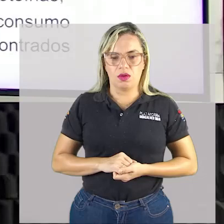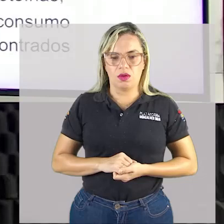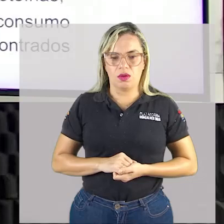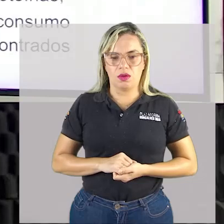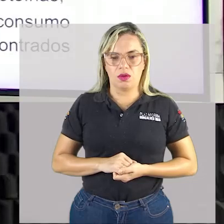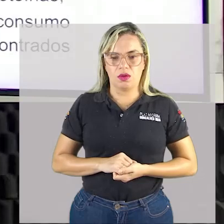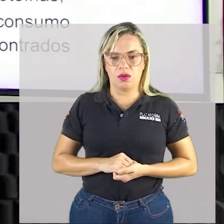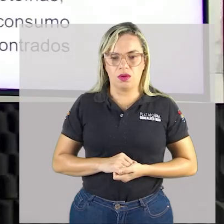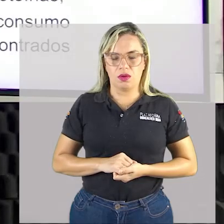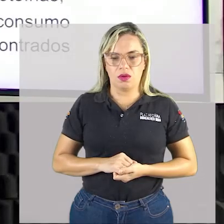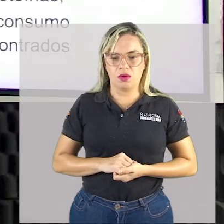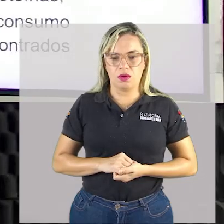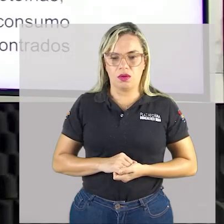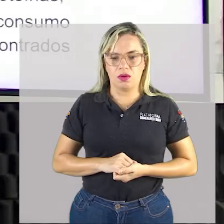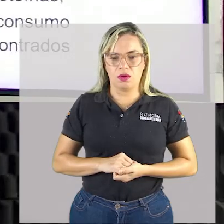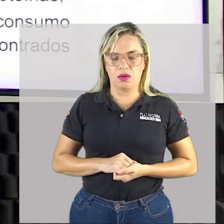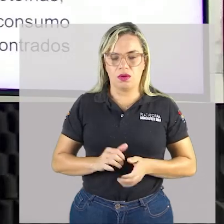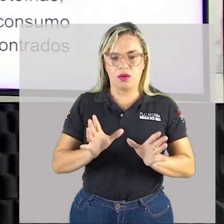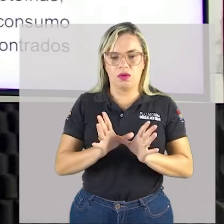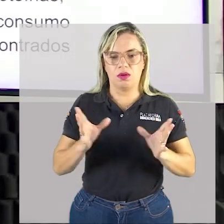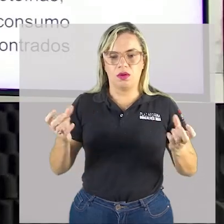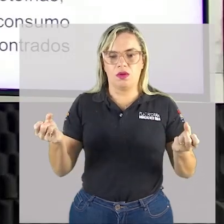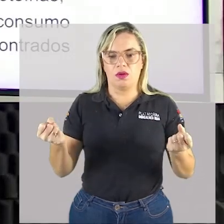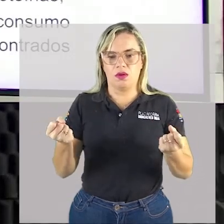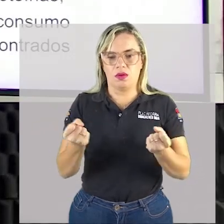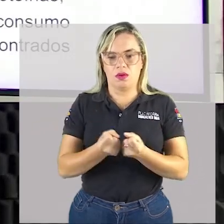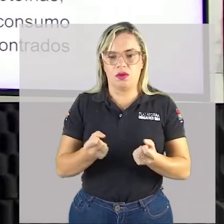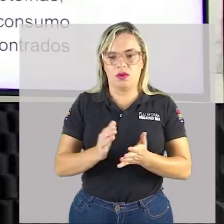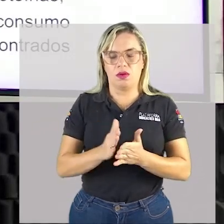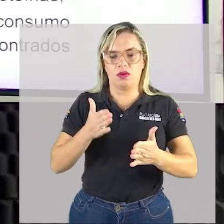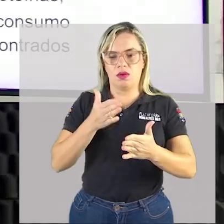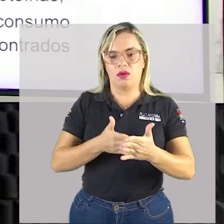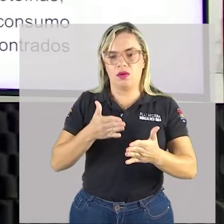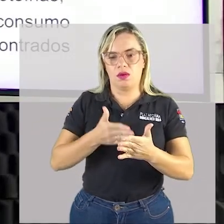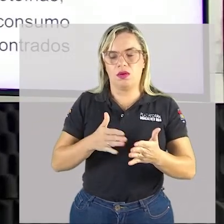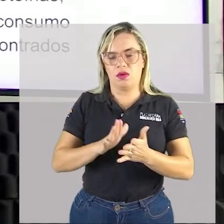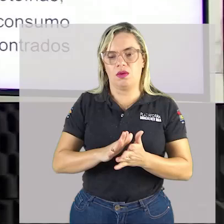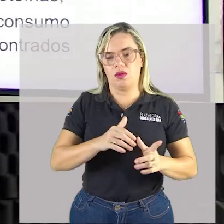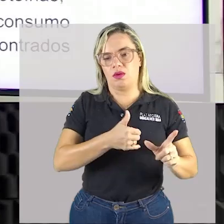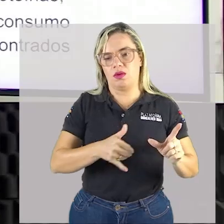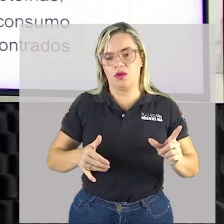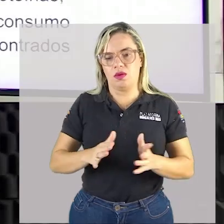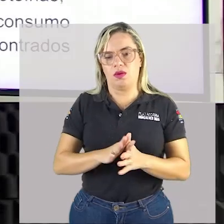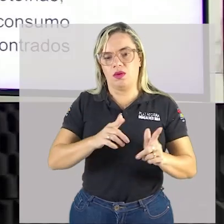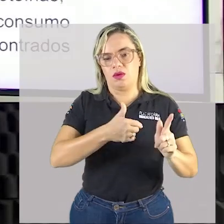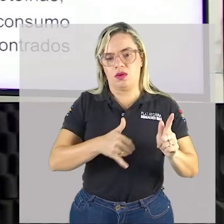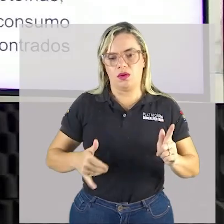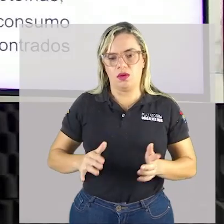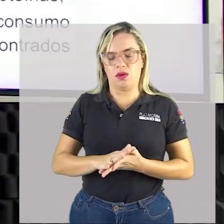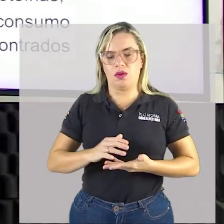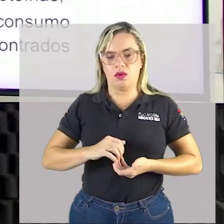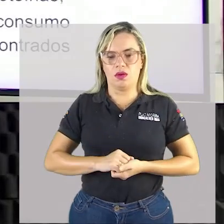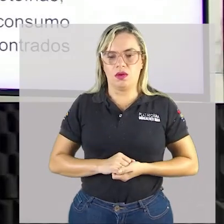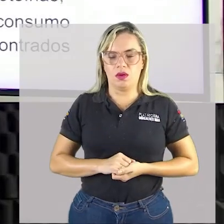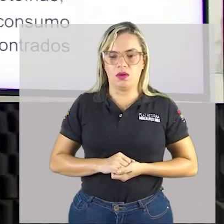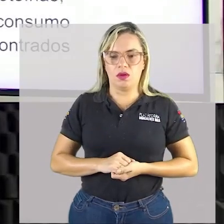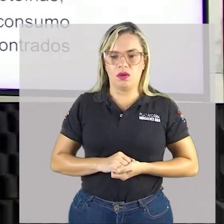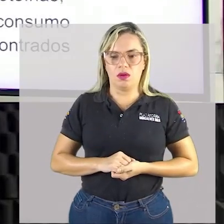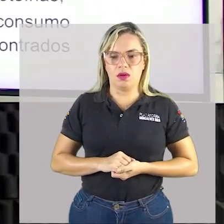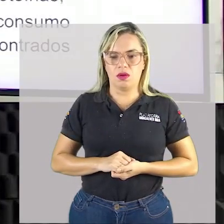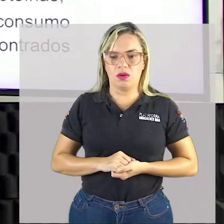a gente tem que, segundo a OMS, limitar a ingestão de lipídios e glicídios predominantes no nível 4, aumentar o consumo